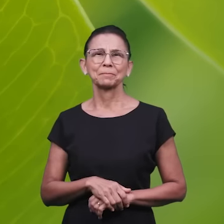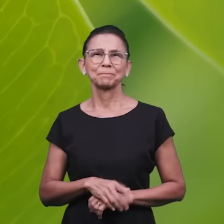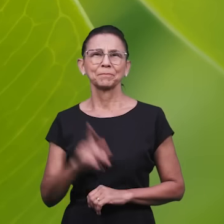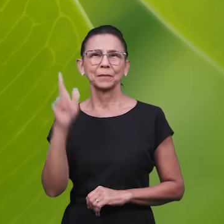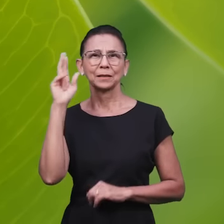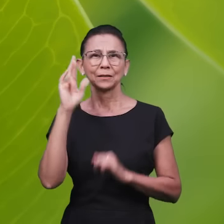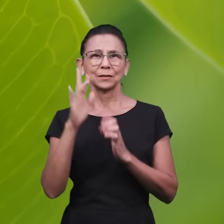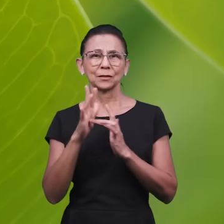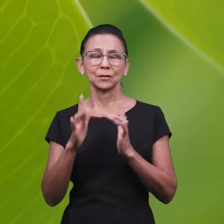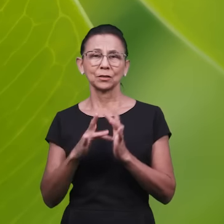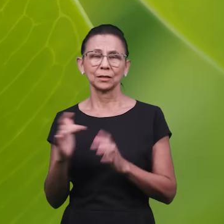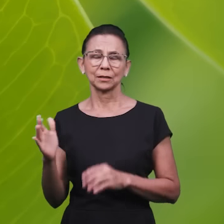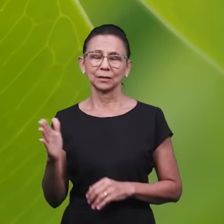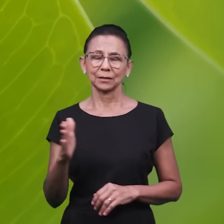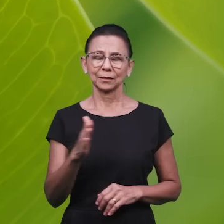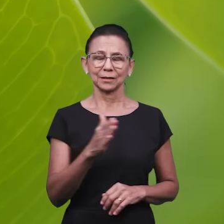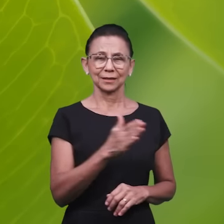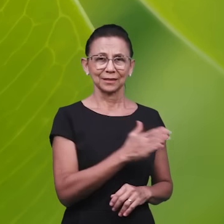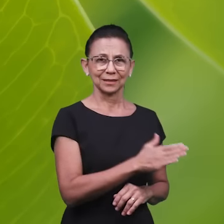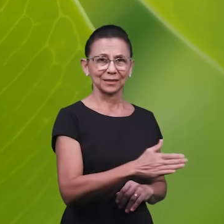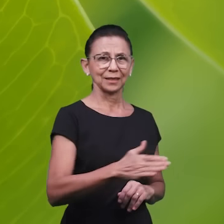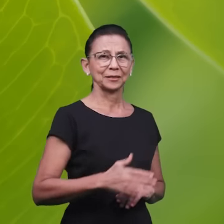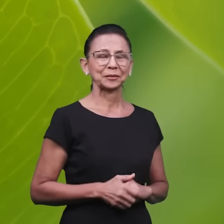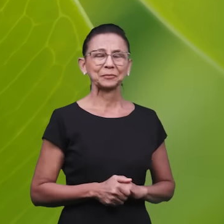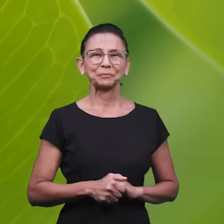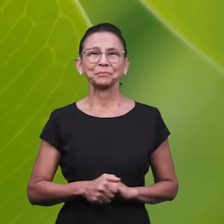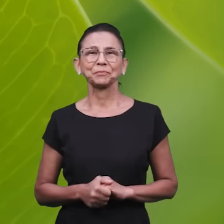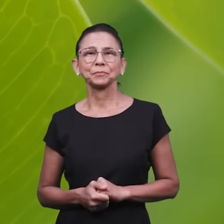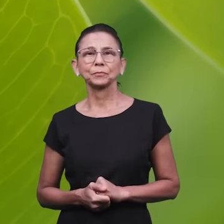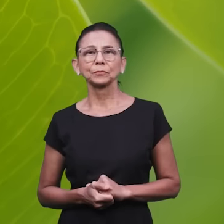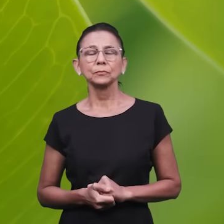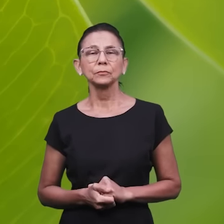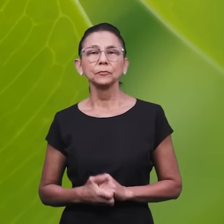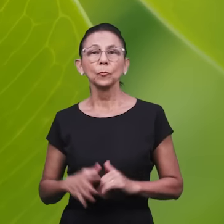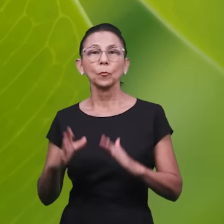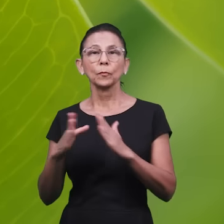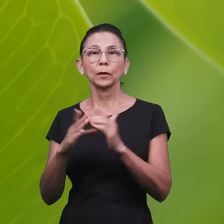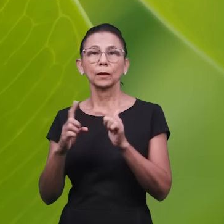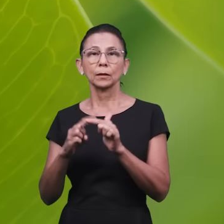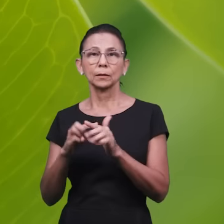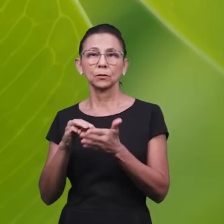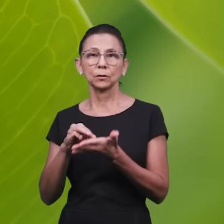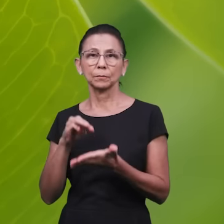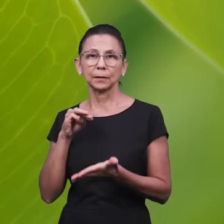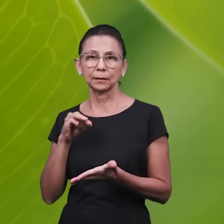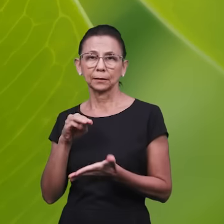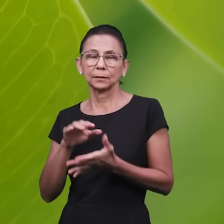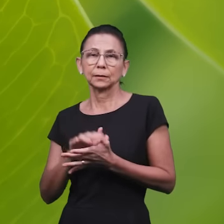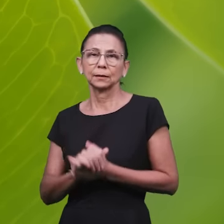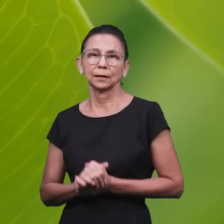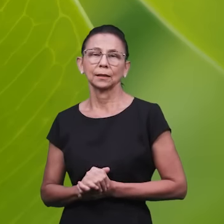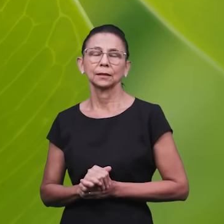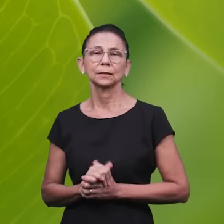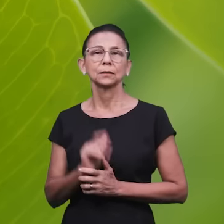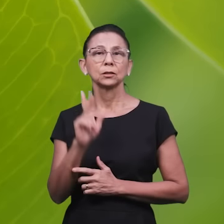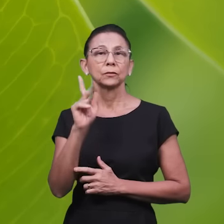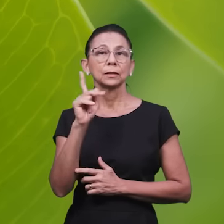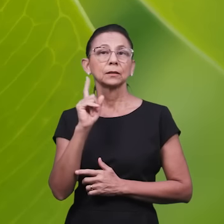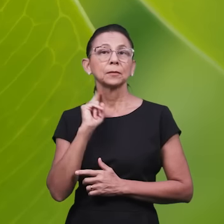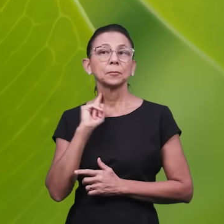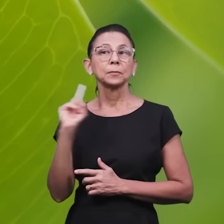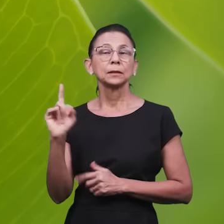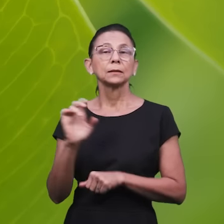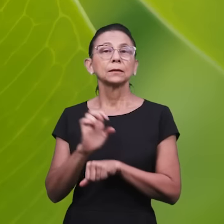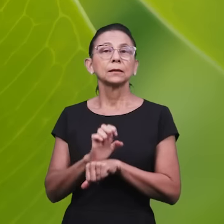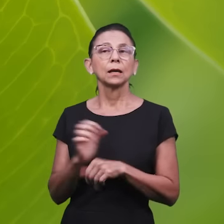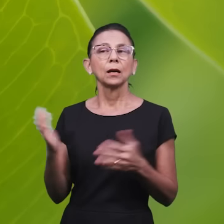Senhor Jesus. Me chamo Júlia de Oliveira Cordeiro, sou da Igreja Cristã Maranata, do bairro Vila Isa, na cidade de Governador Valadares, Minas